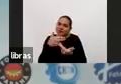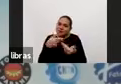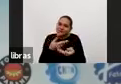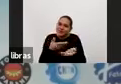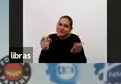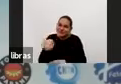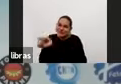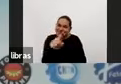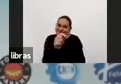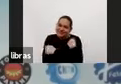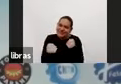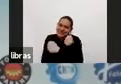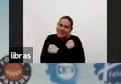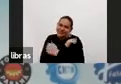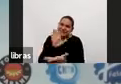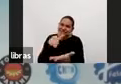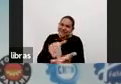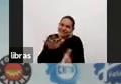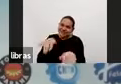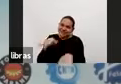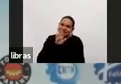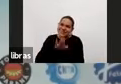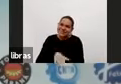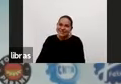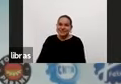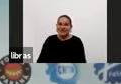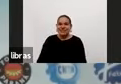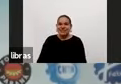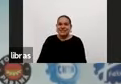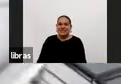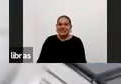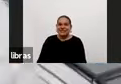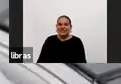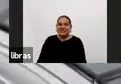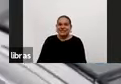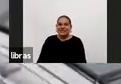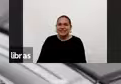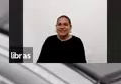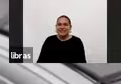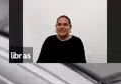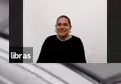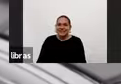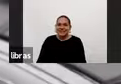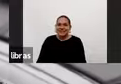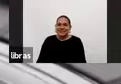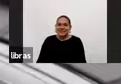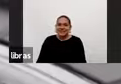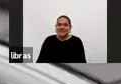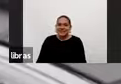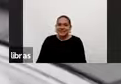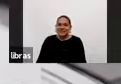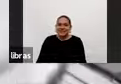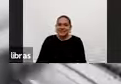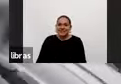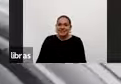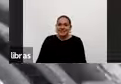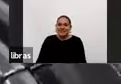abraço. Até o final da tarde. É com você, Fernando.